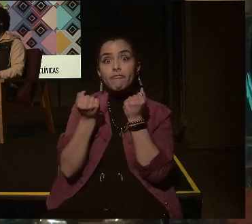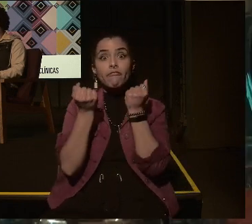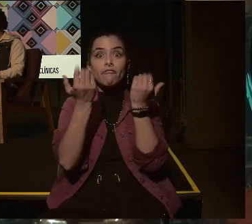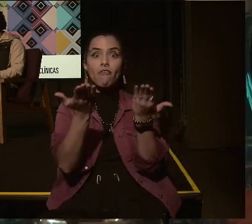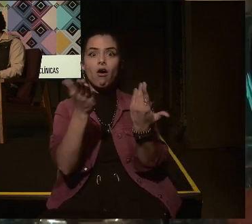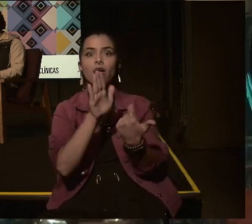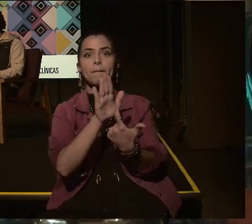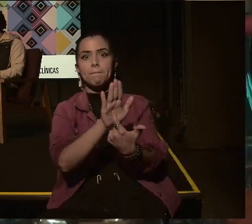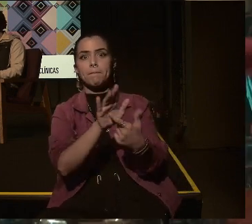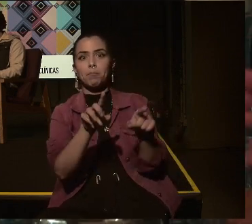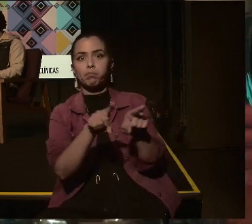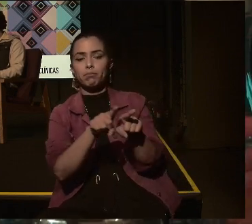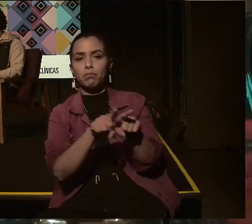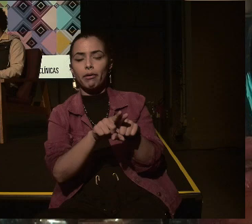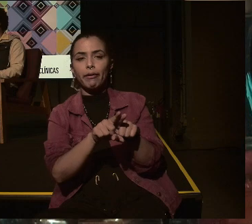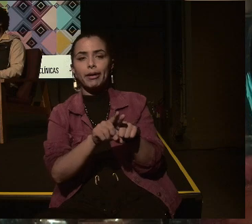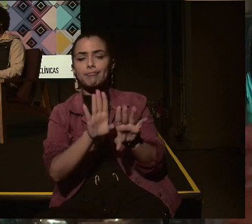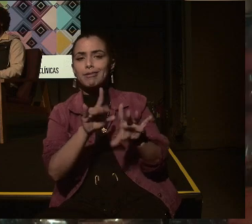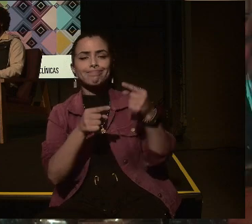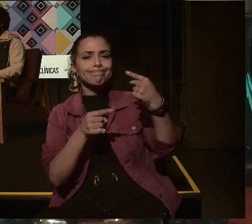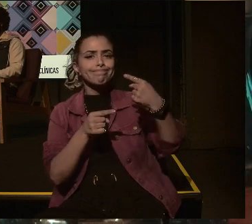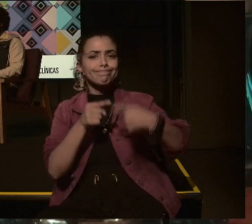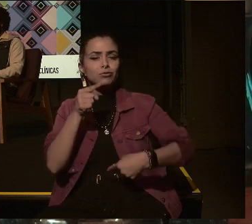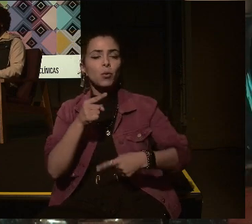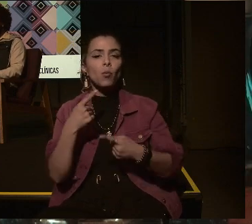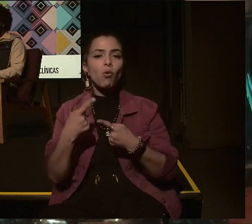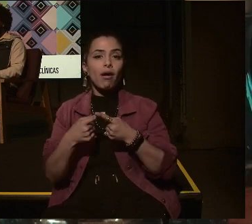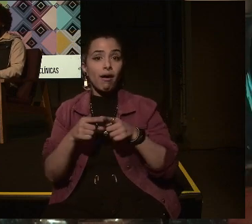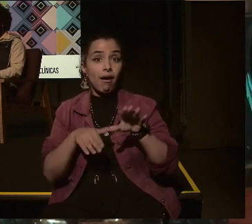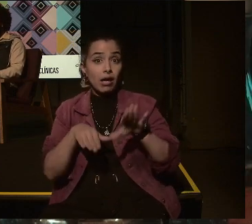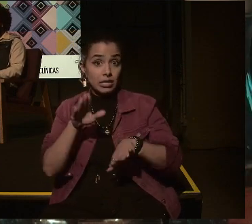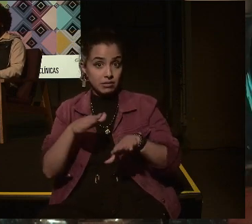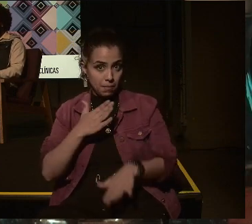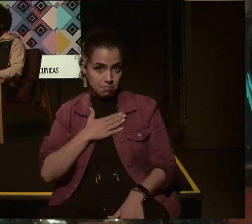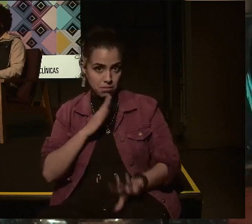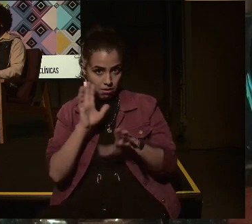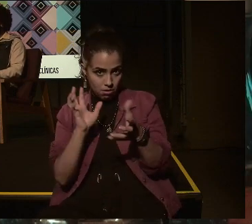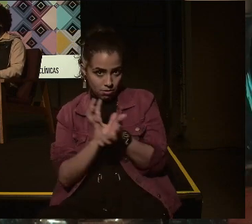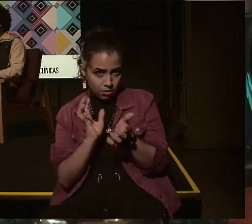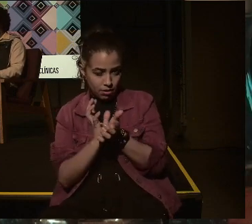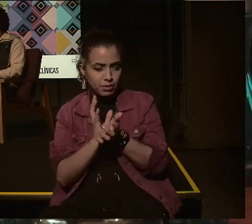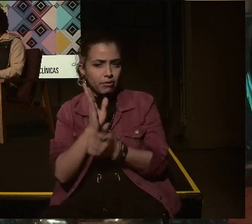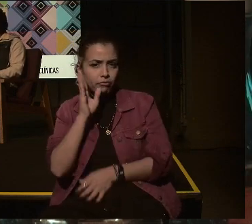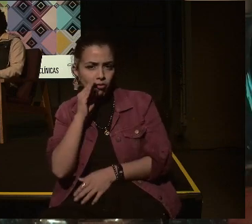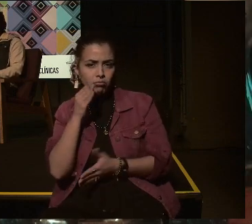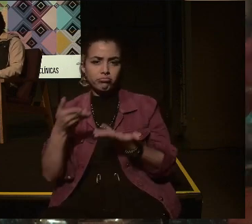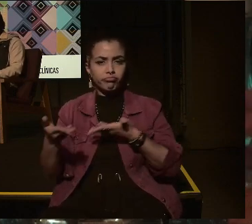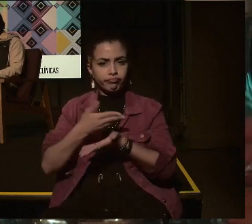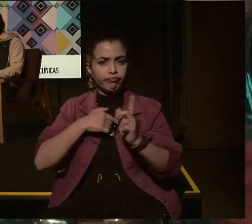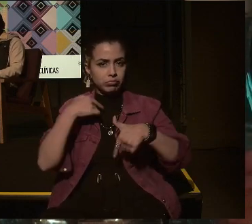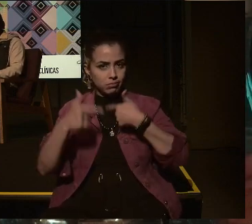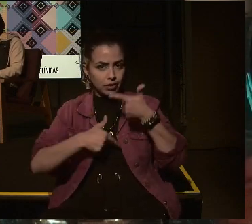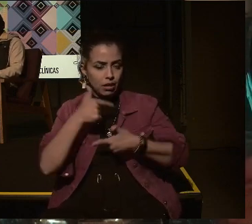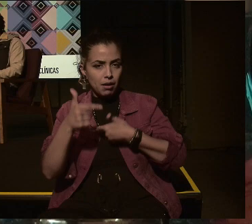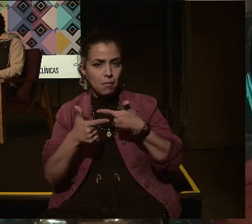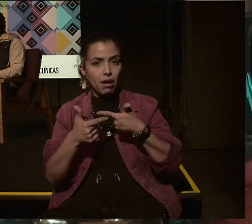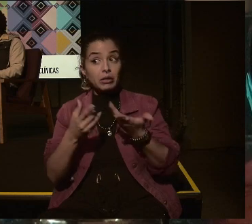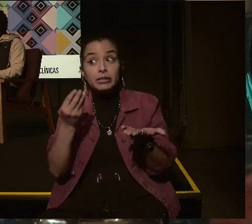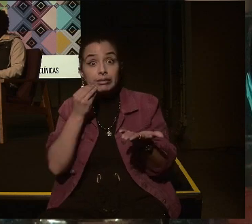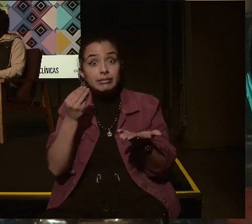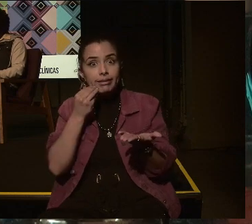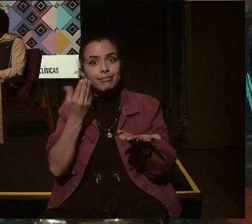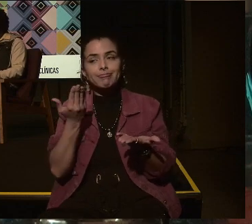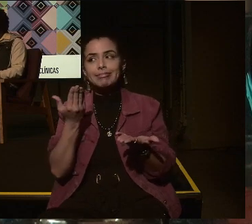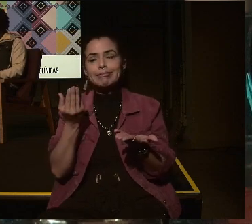equipe, porque muitas vezes eu tento levar isso no coletivo e eu constantemente